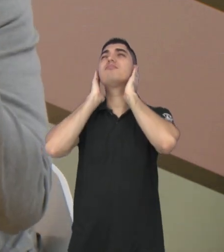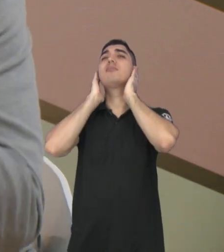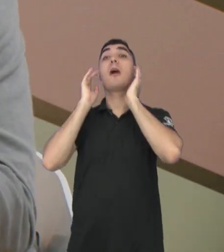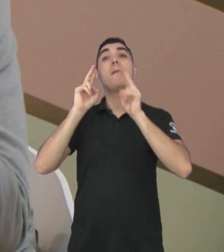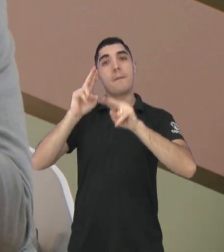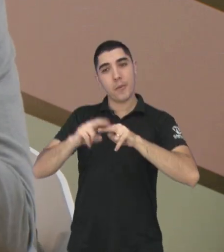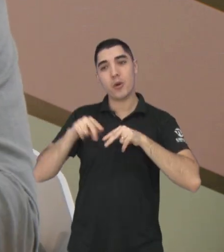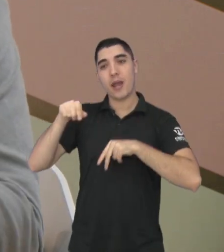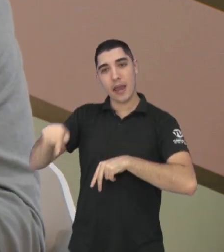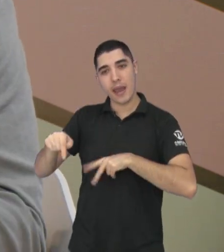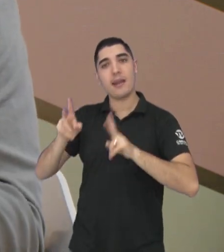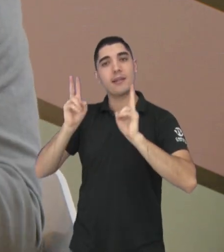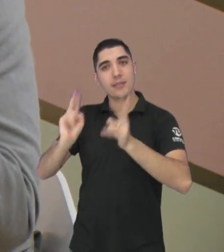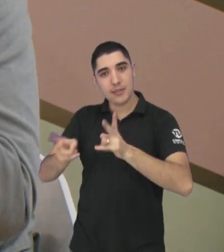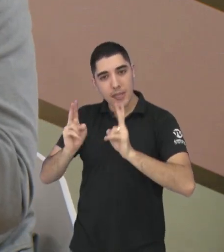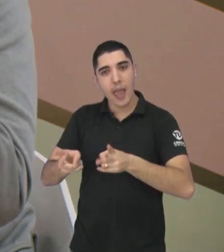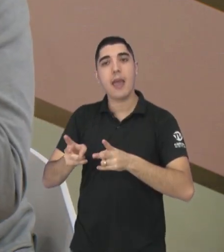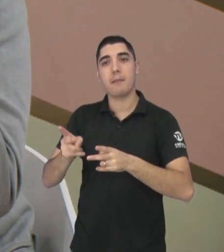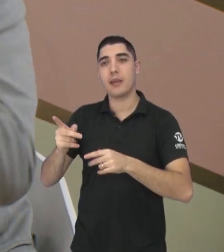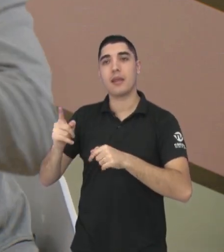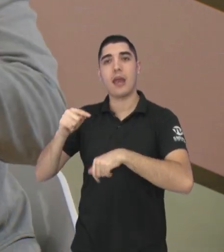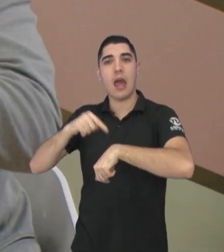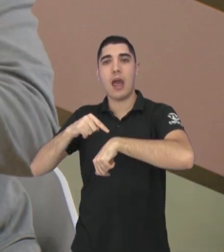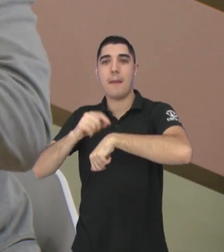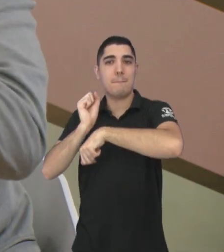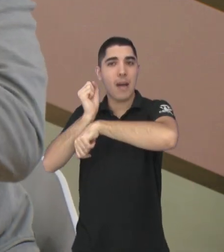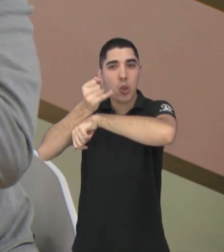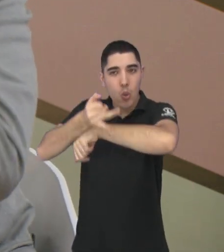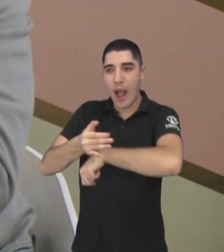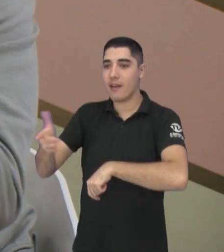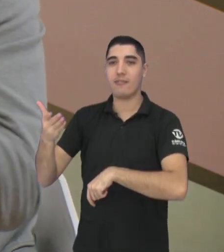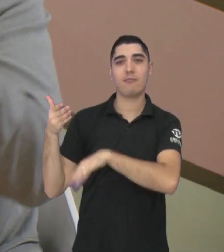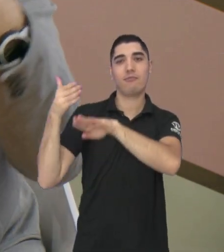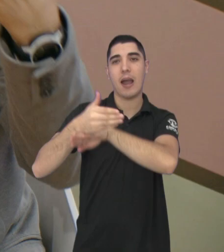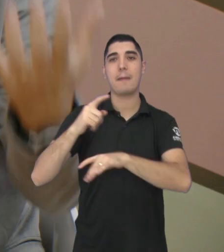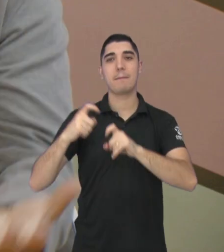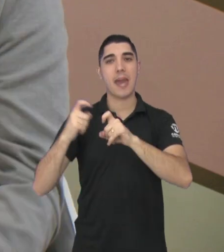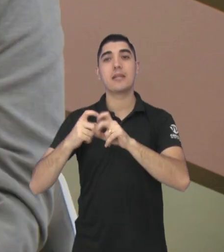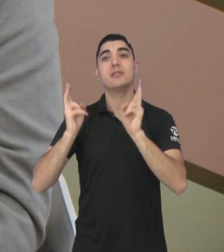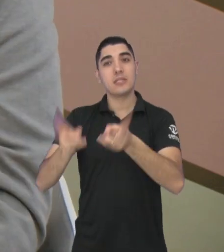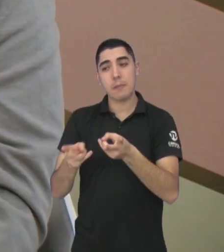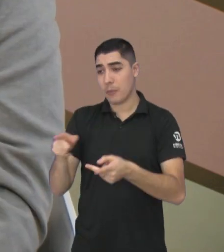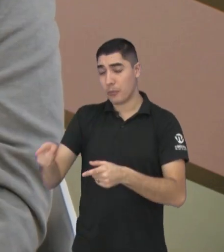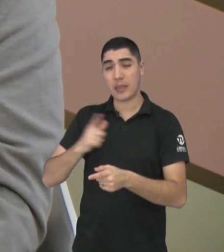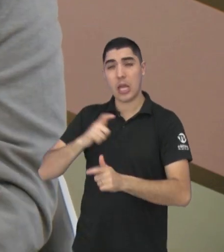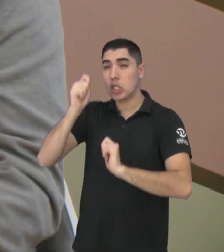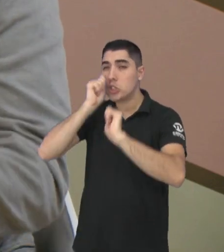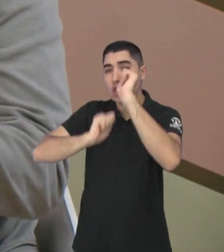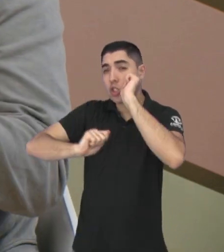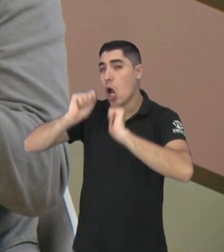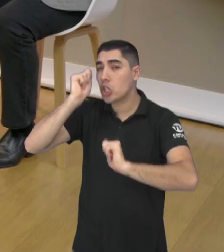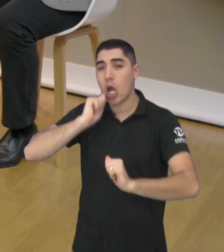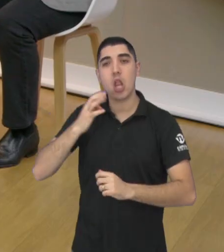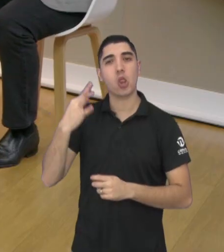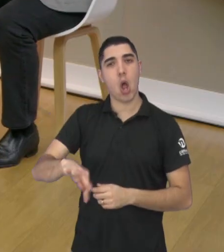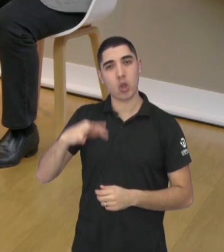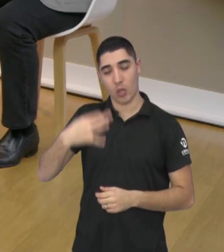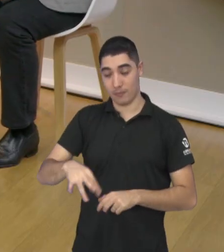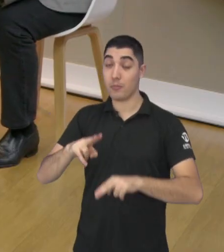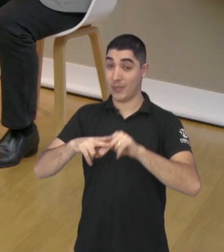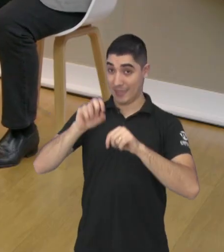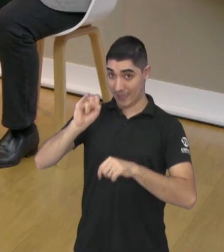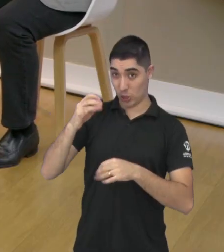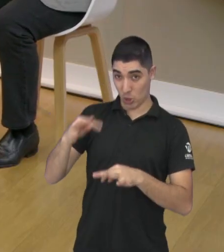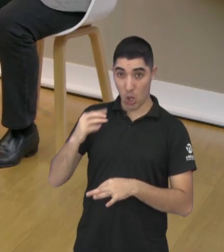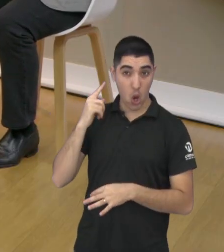isso que eles vão na madrugada para o pronto atendimento, às 3, 4, 5 horas da manhã, com a criança chorando de dor. Então, tendo dor de